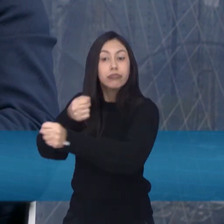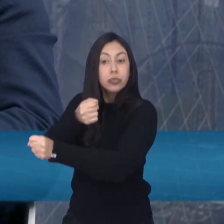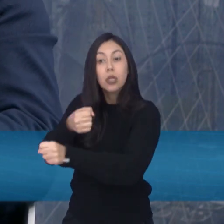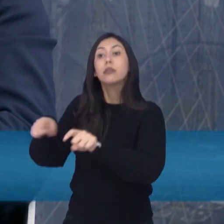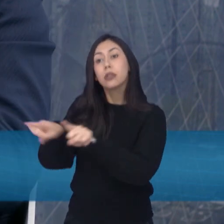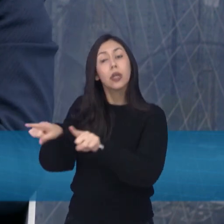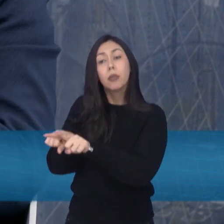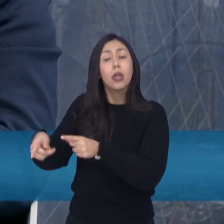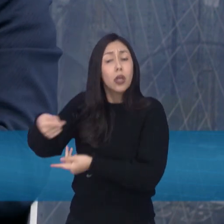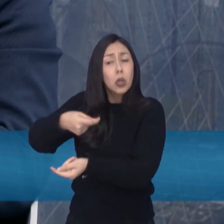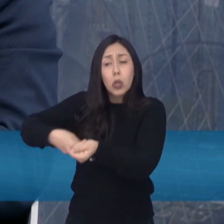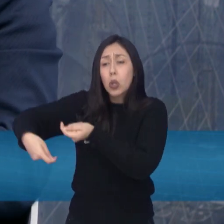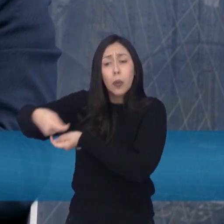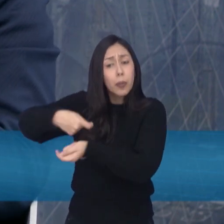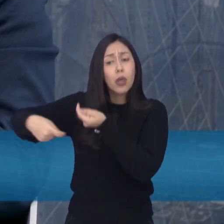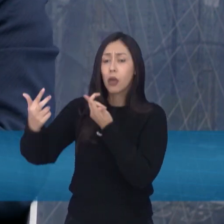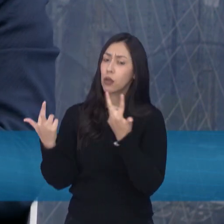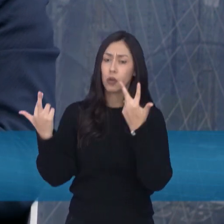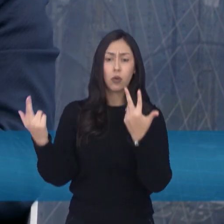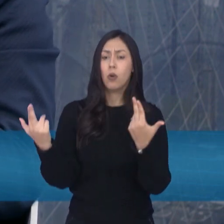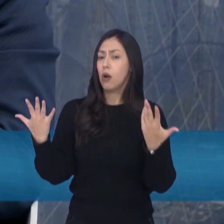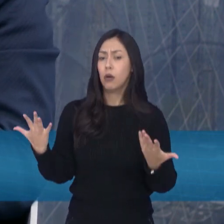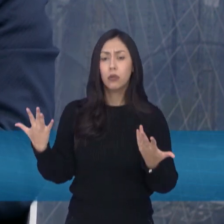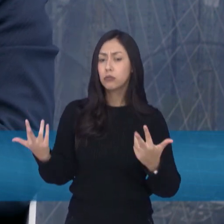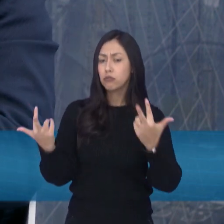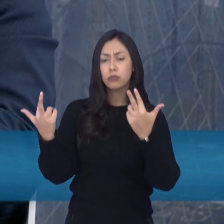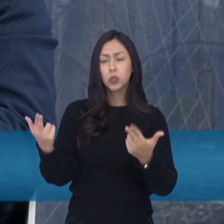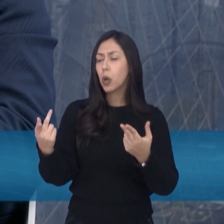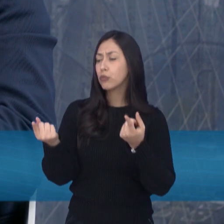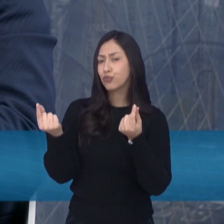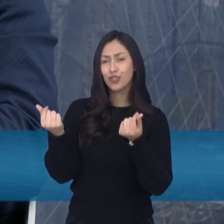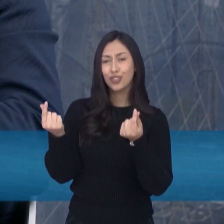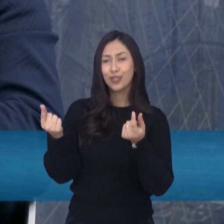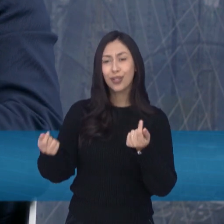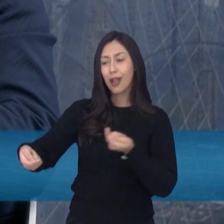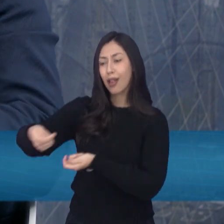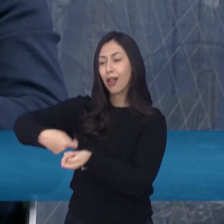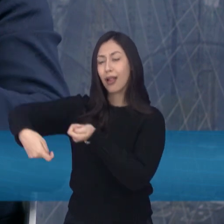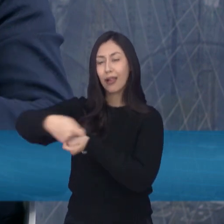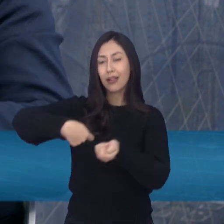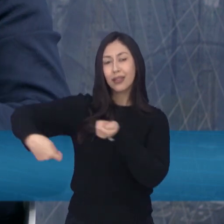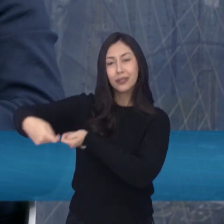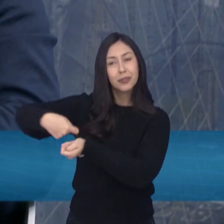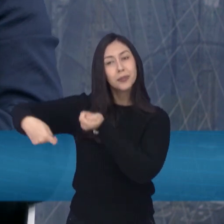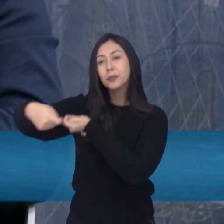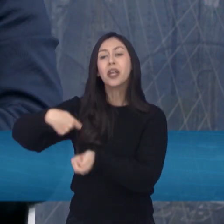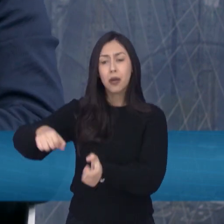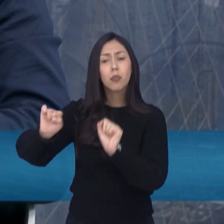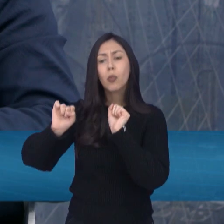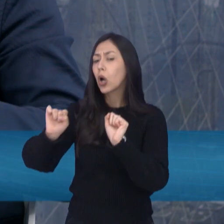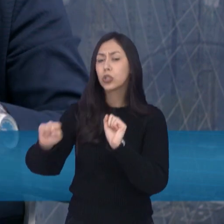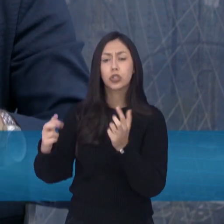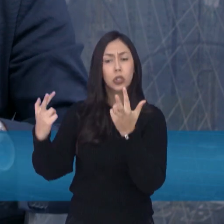por outras. O dinheiro, ele tem essa função, como se fosse uma mercadoria que eu troco por qualquer outra, ele é aceito por